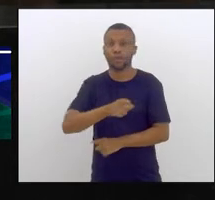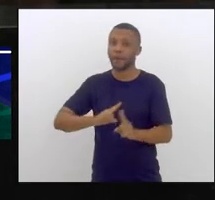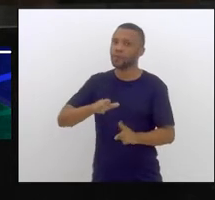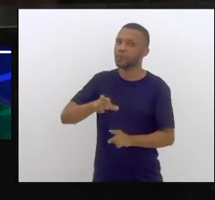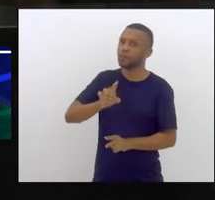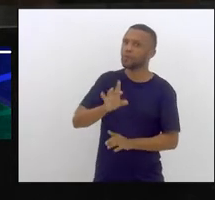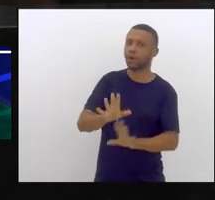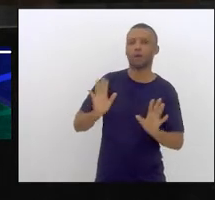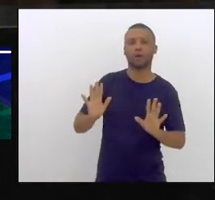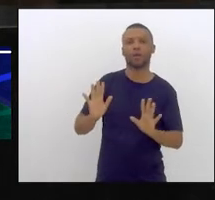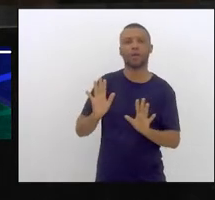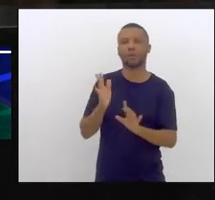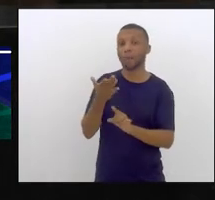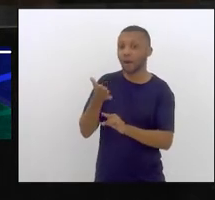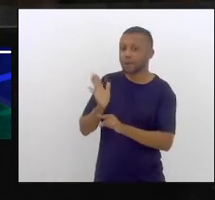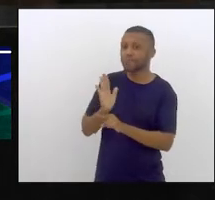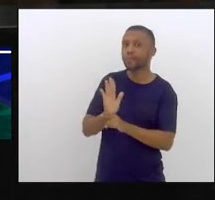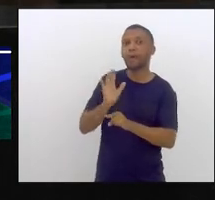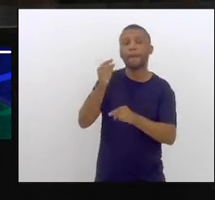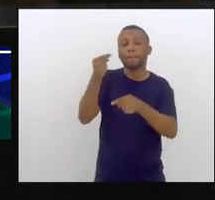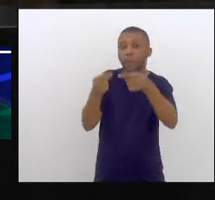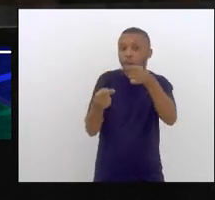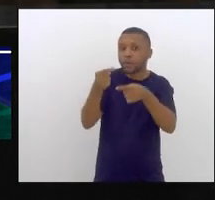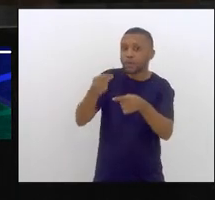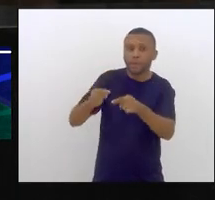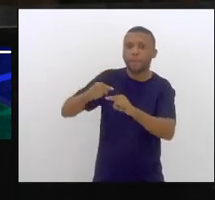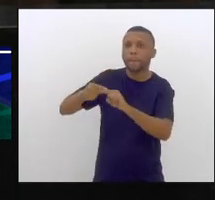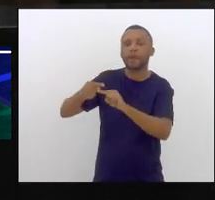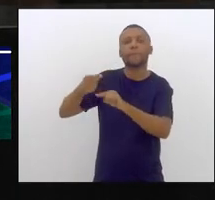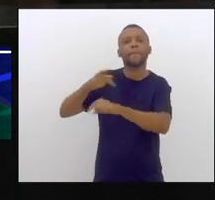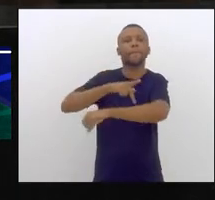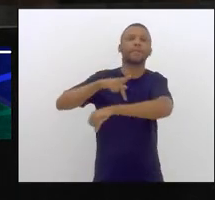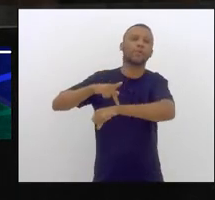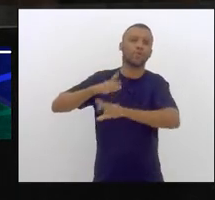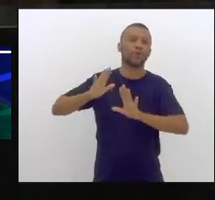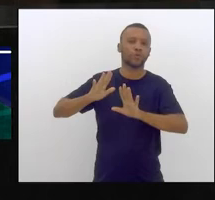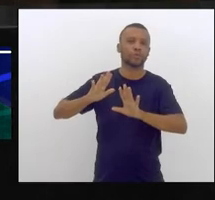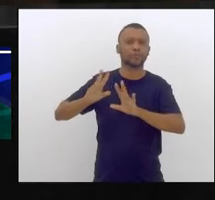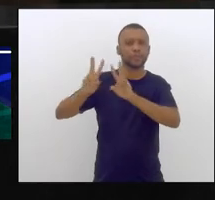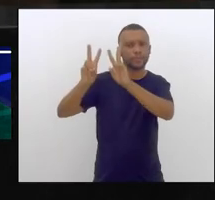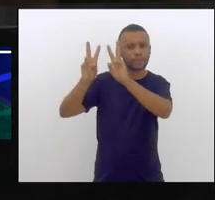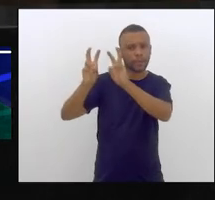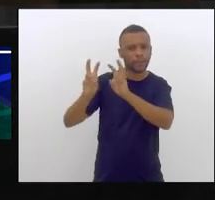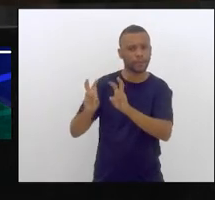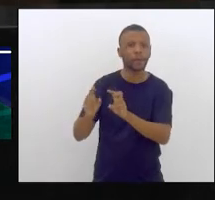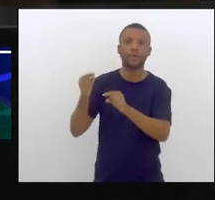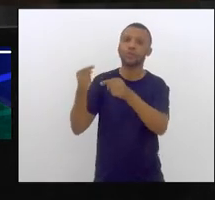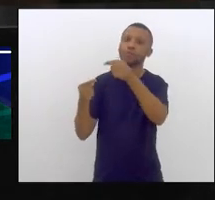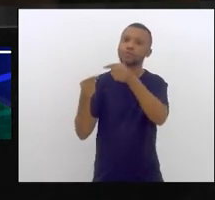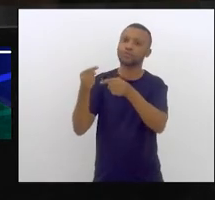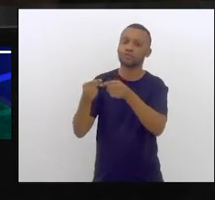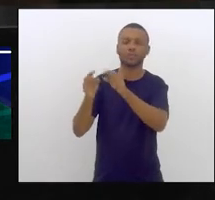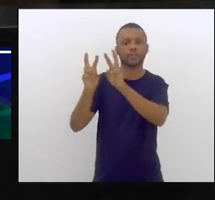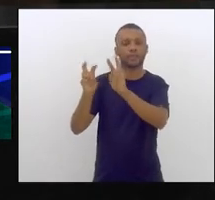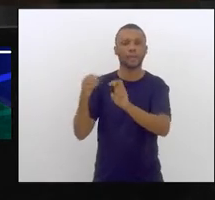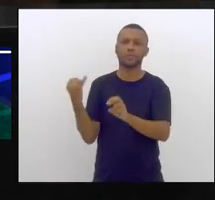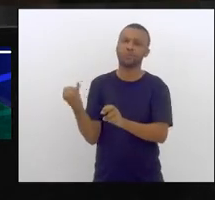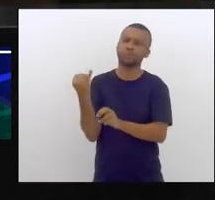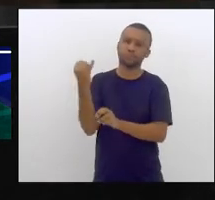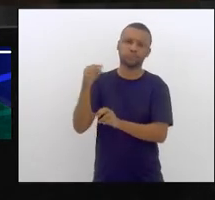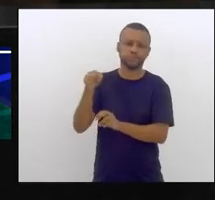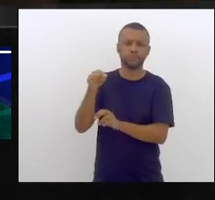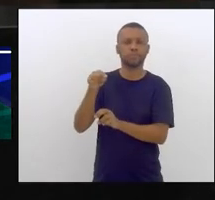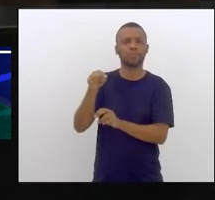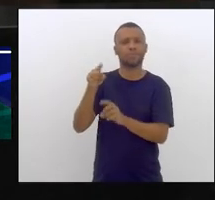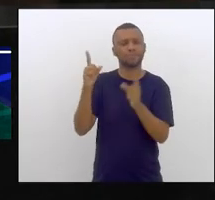uma contribuição político e pedagógica de discutir temas que são muito difíceis para a vida das